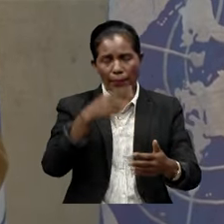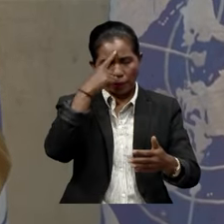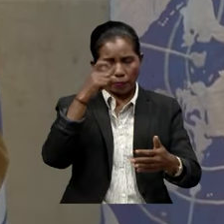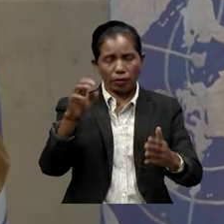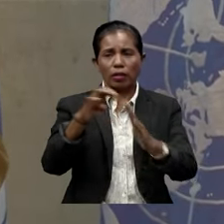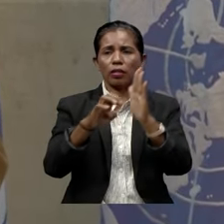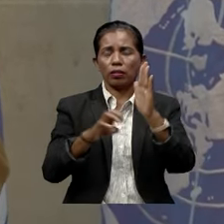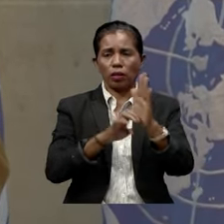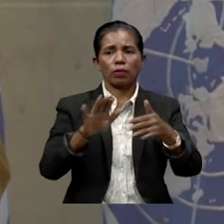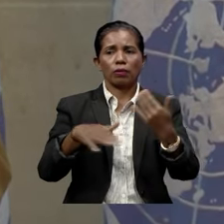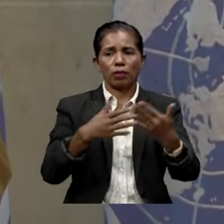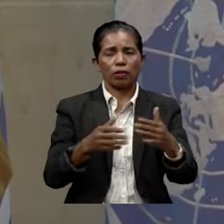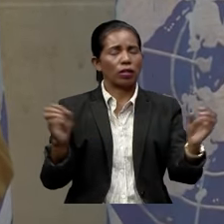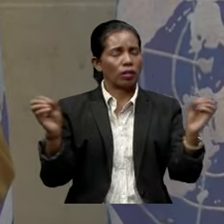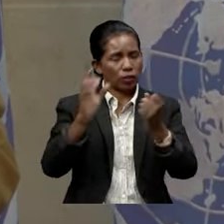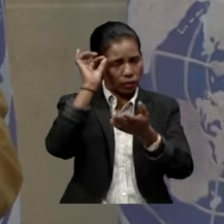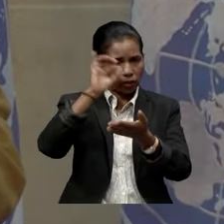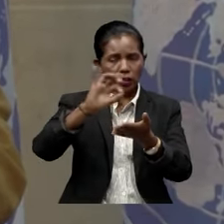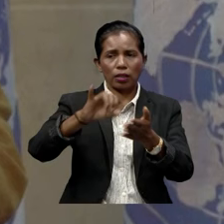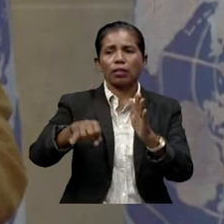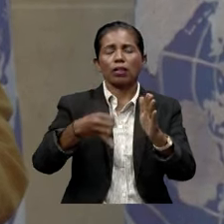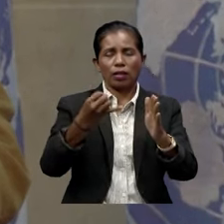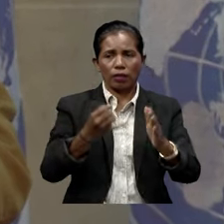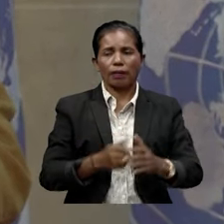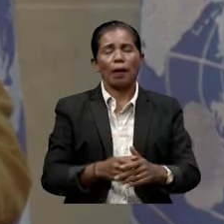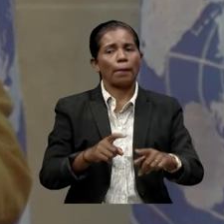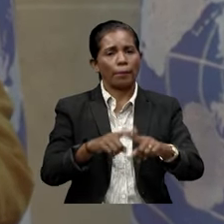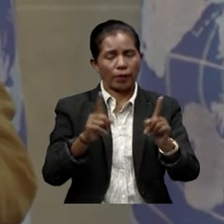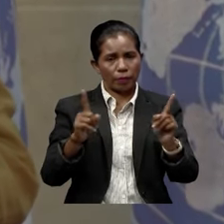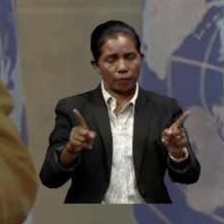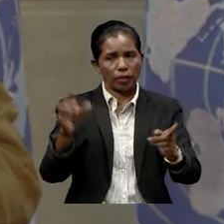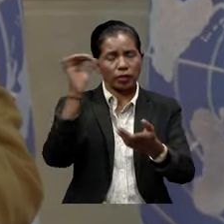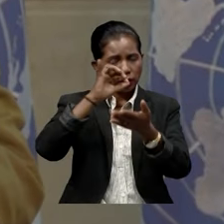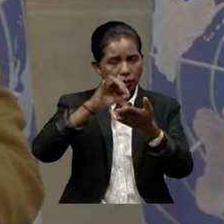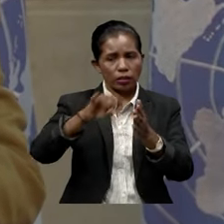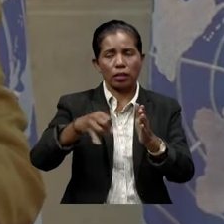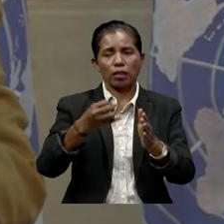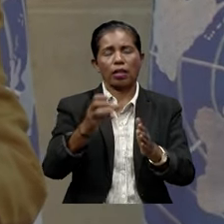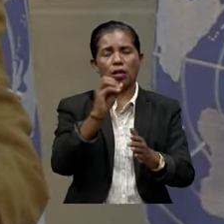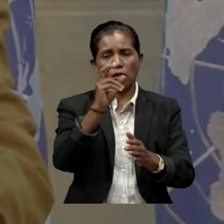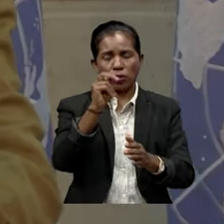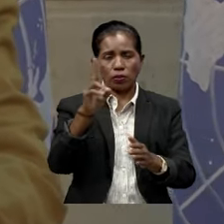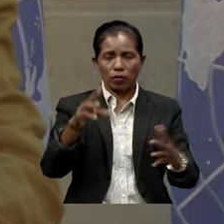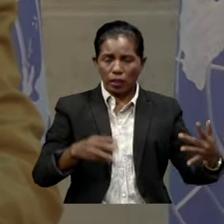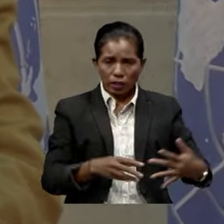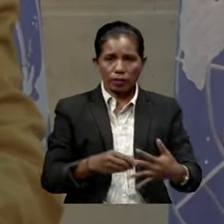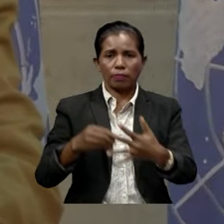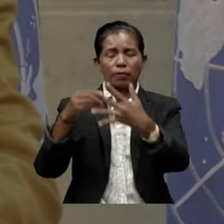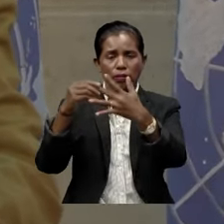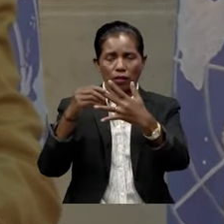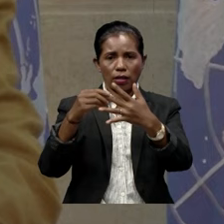lá onde está o secretário-geral. Mas vem estar uma secretária-geral ainda especial.